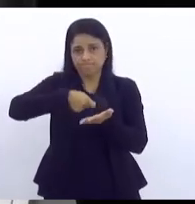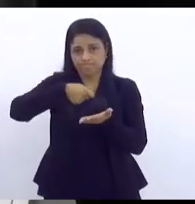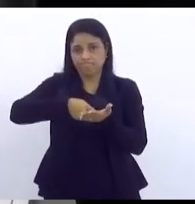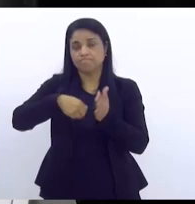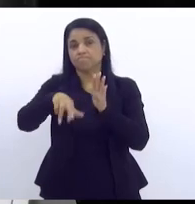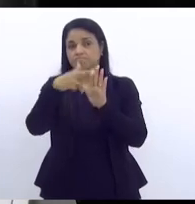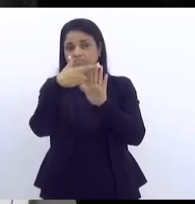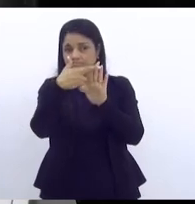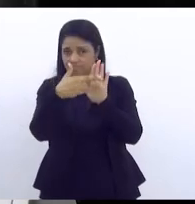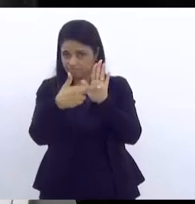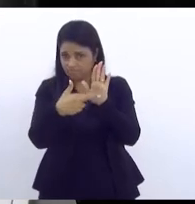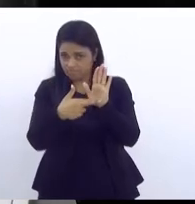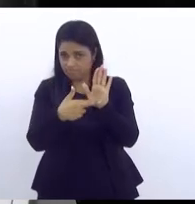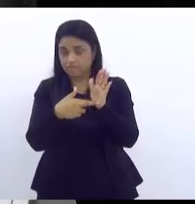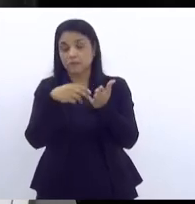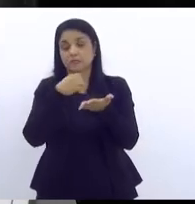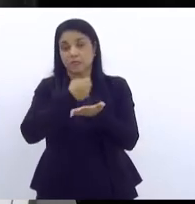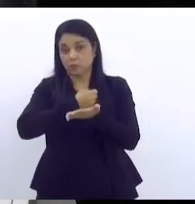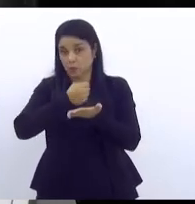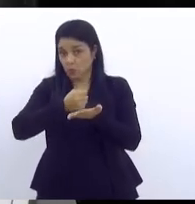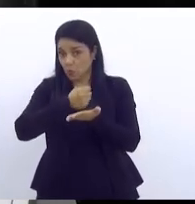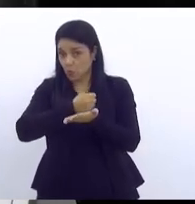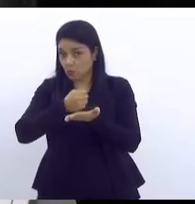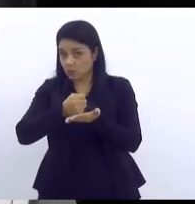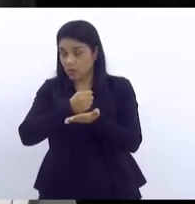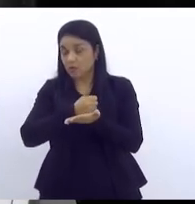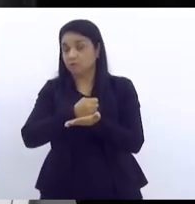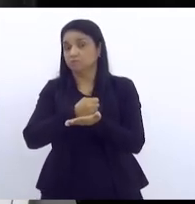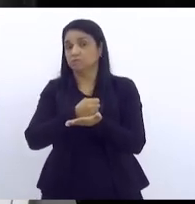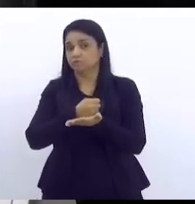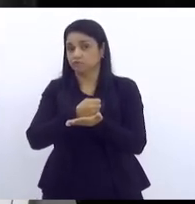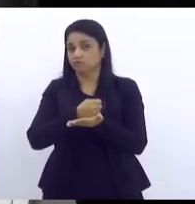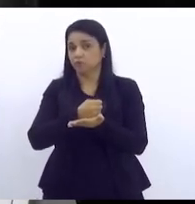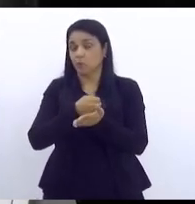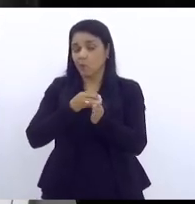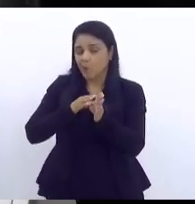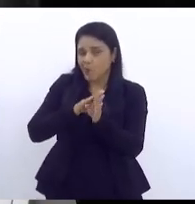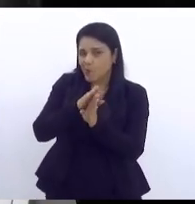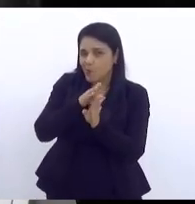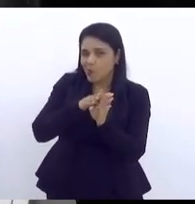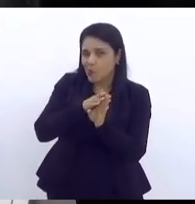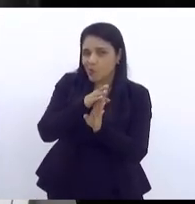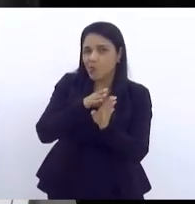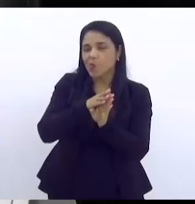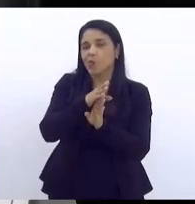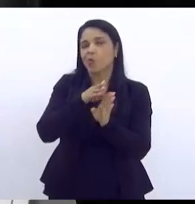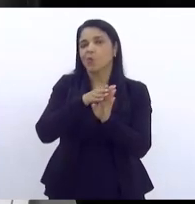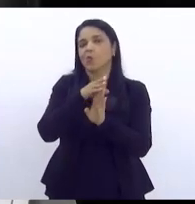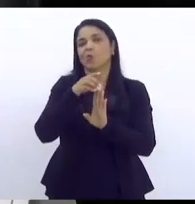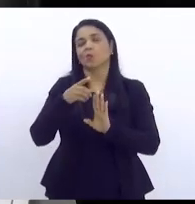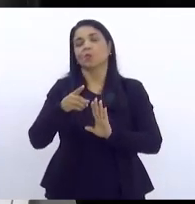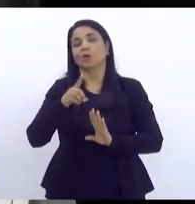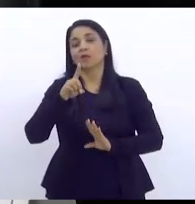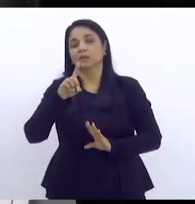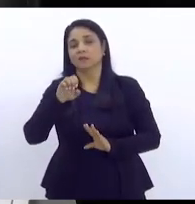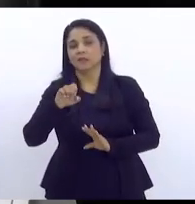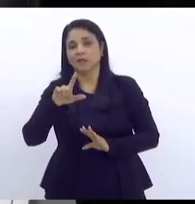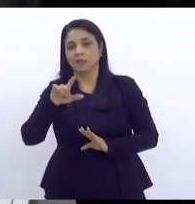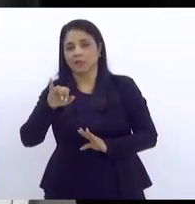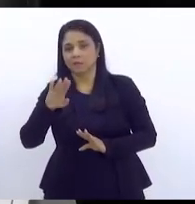principal ela tá estabelecida no contrato com alguns né instruções normativas algumas deliberações da agência de forma